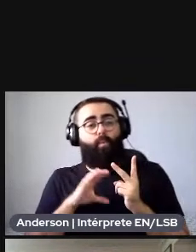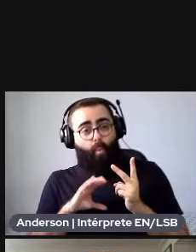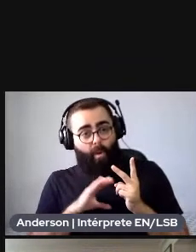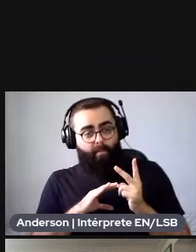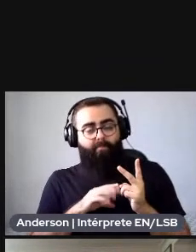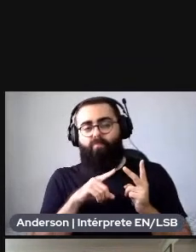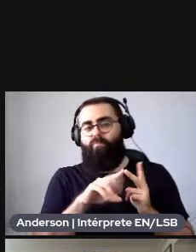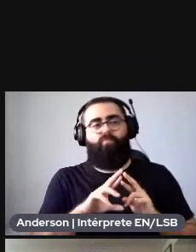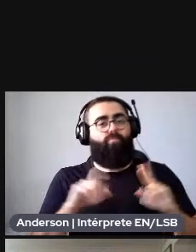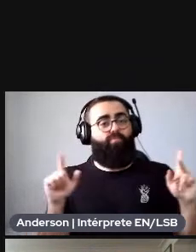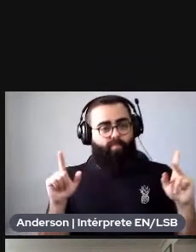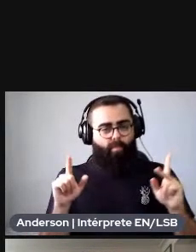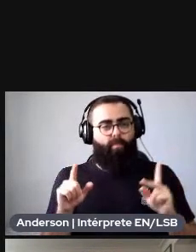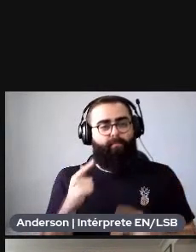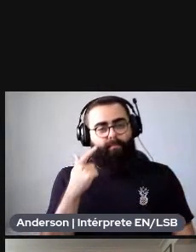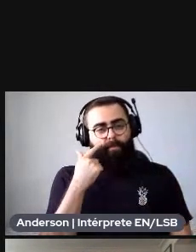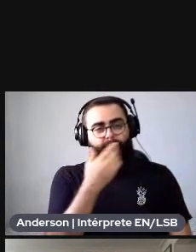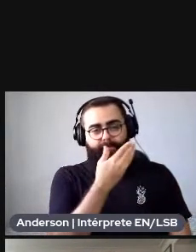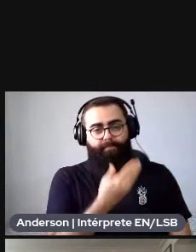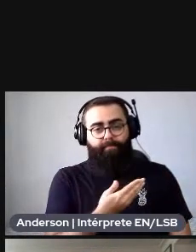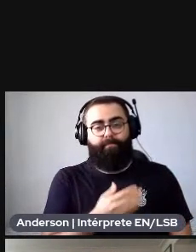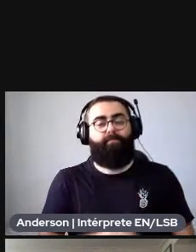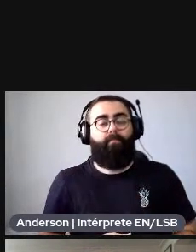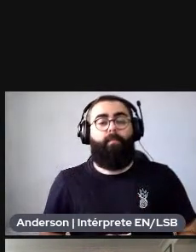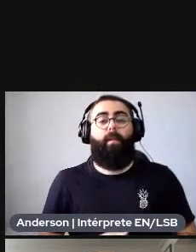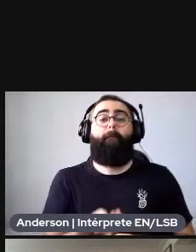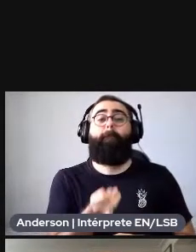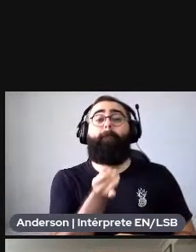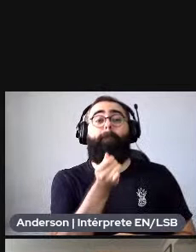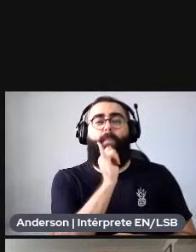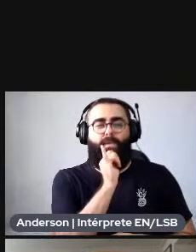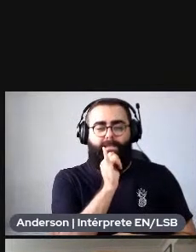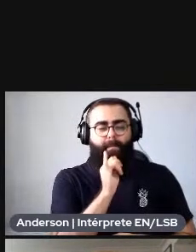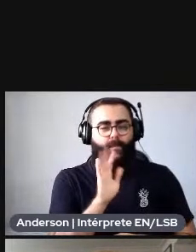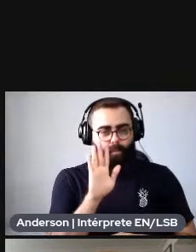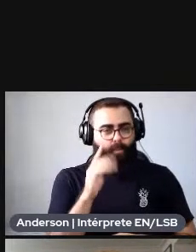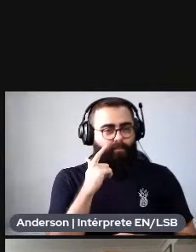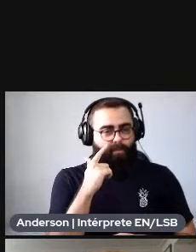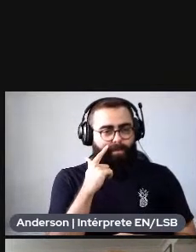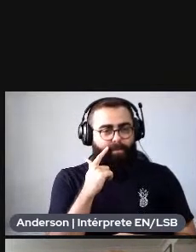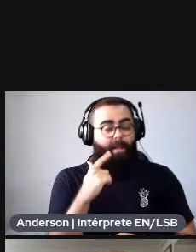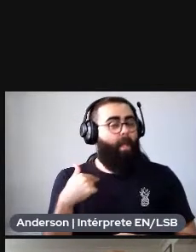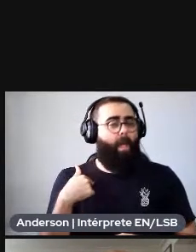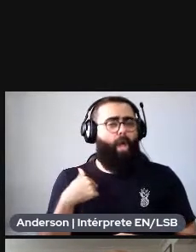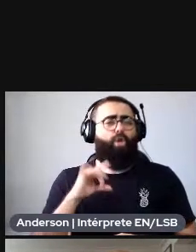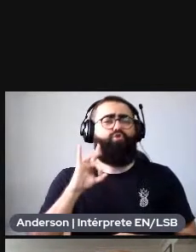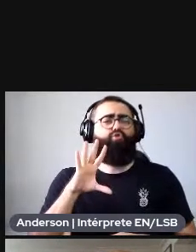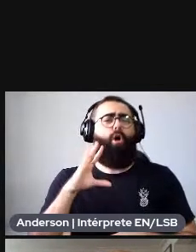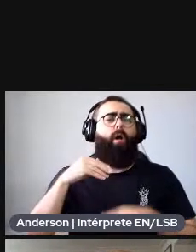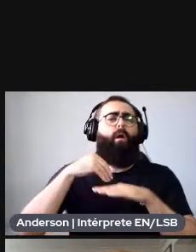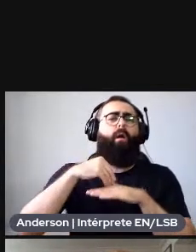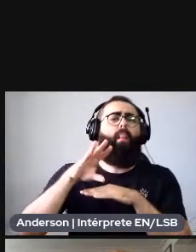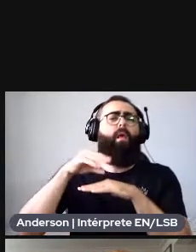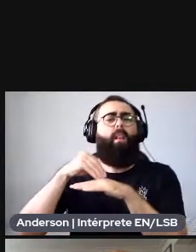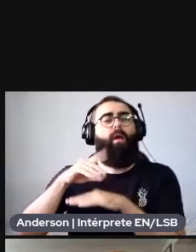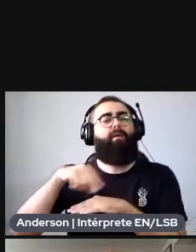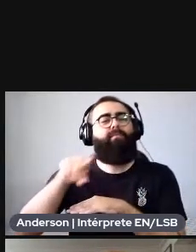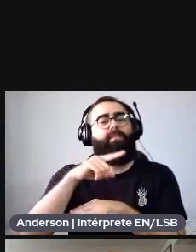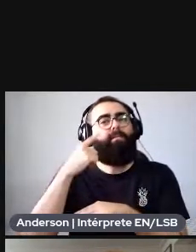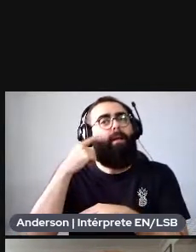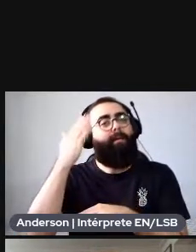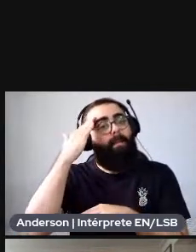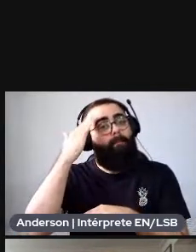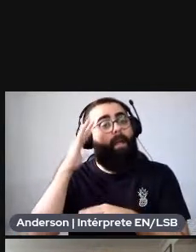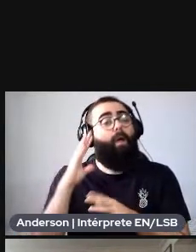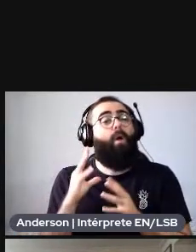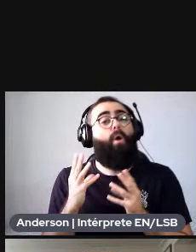diversa. Reparem, só para perceberem de que é que estamos a falar, porque eu apenas estou a contabilizar coesão lexical, ou seja,